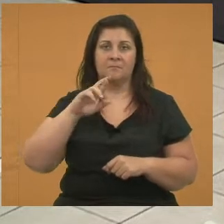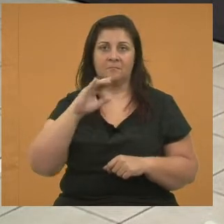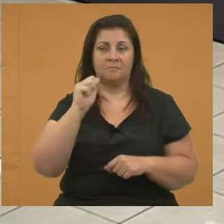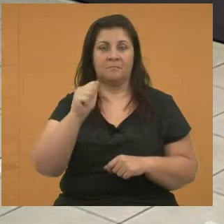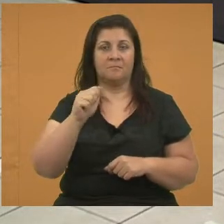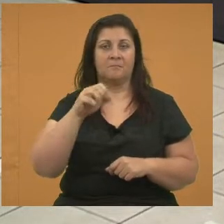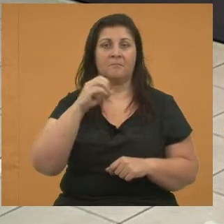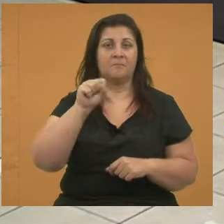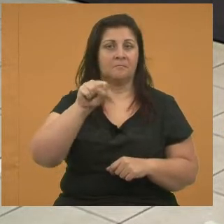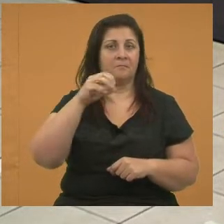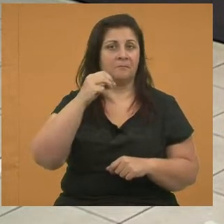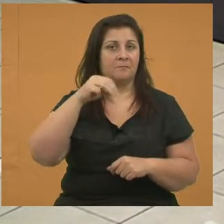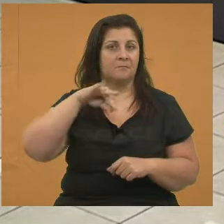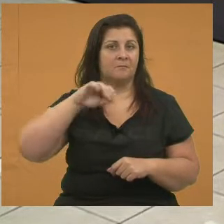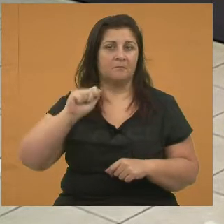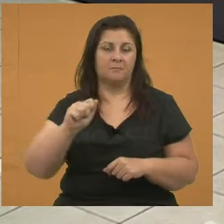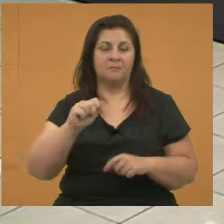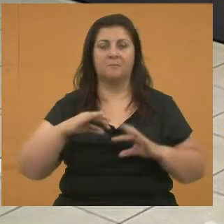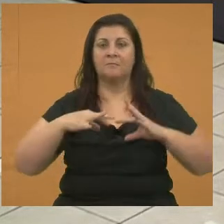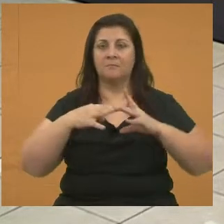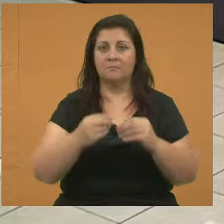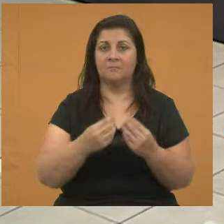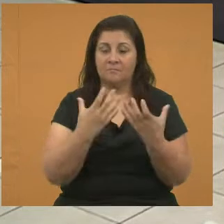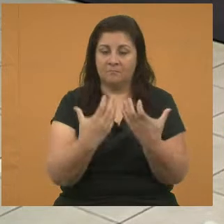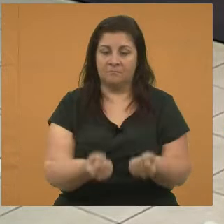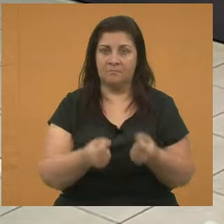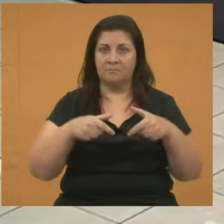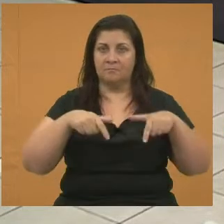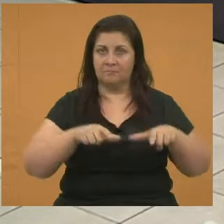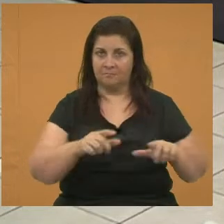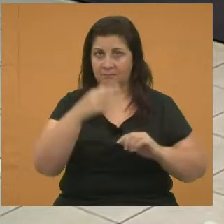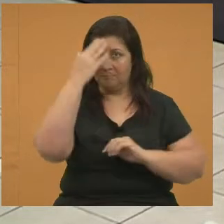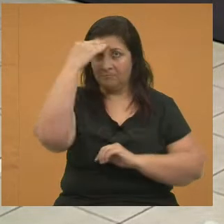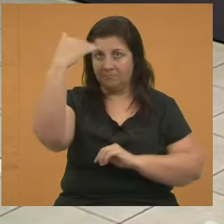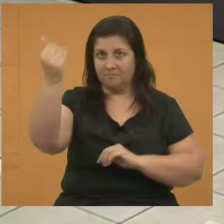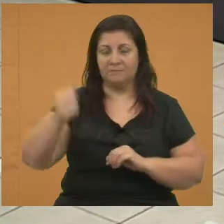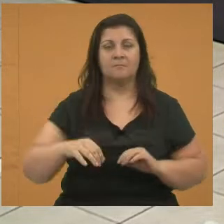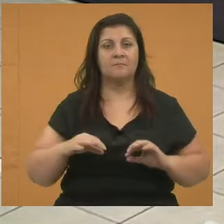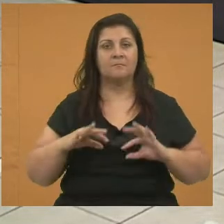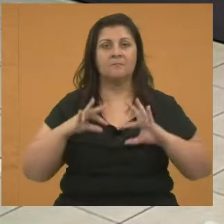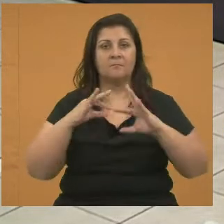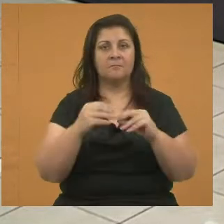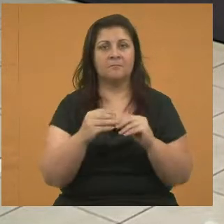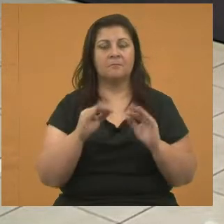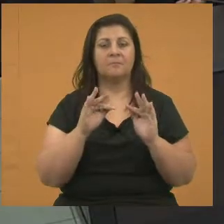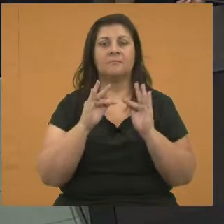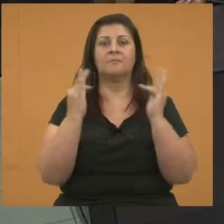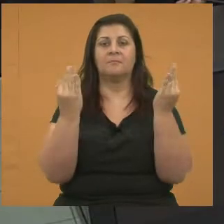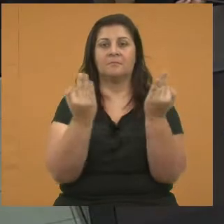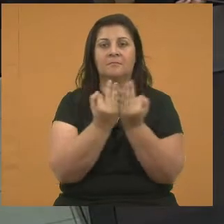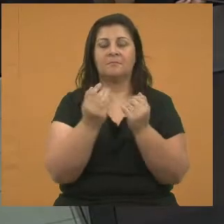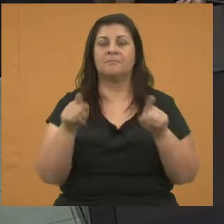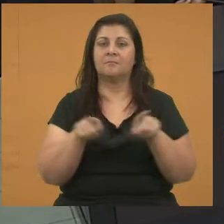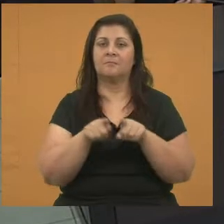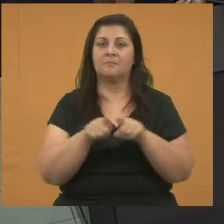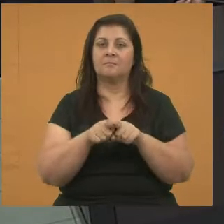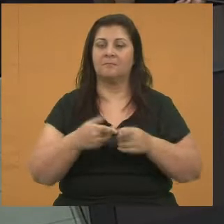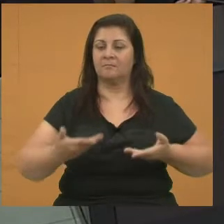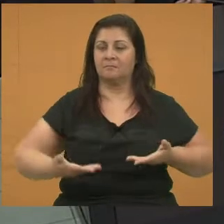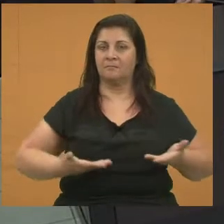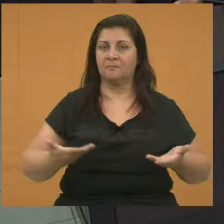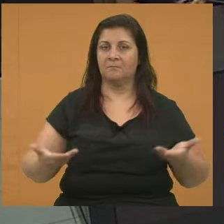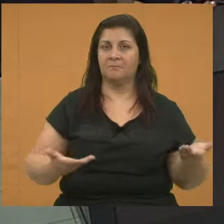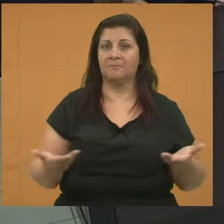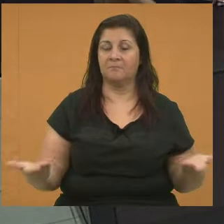das Amizades, a todos os homenageados, a todos os familiares presentes, a todos os servidores a